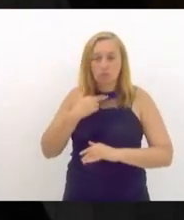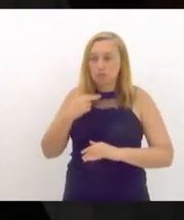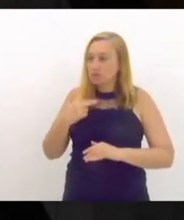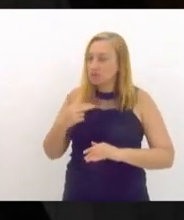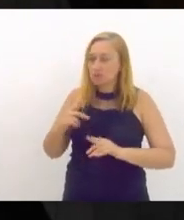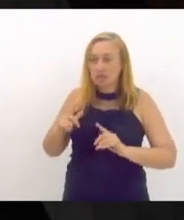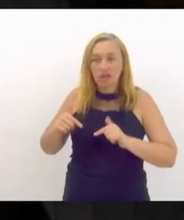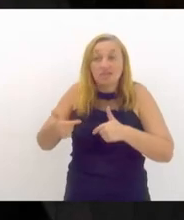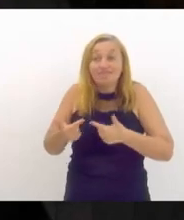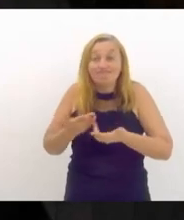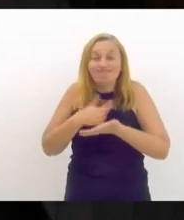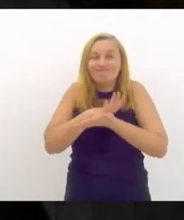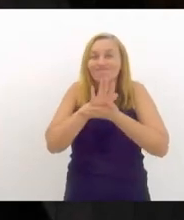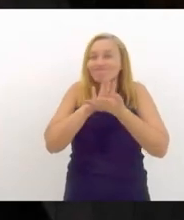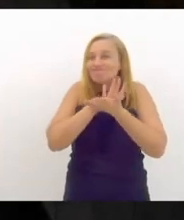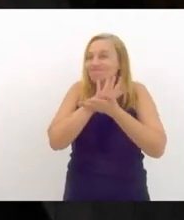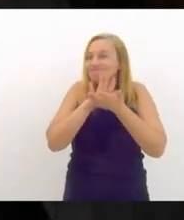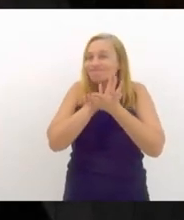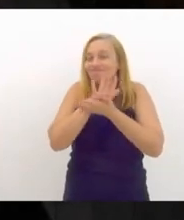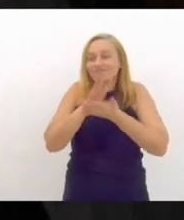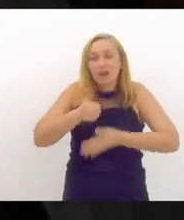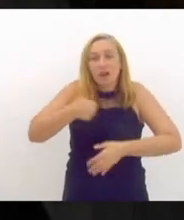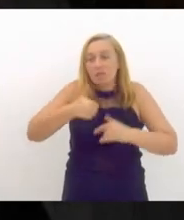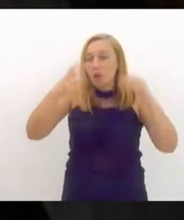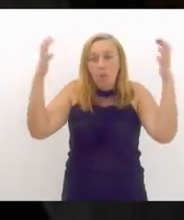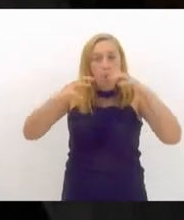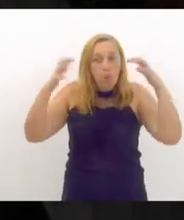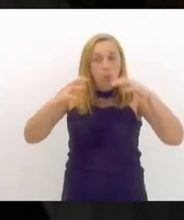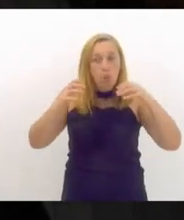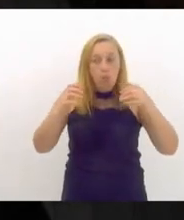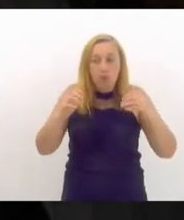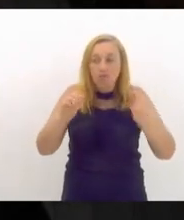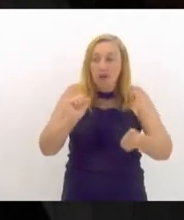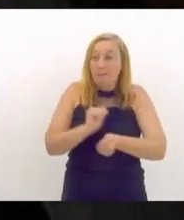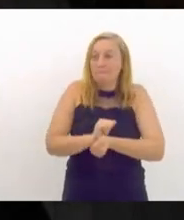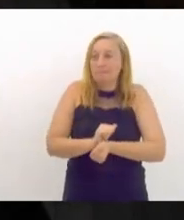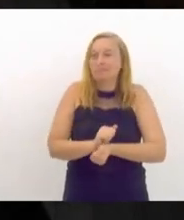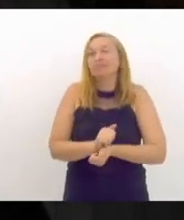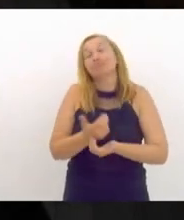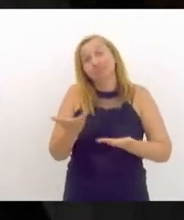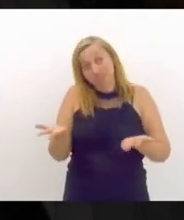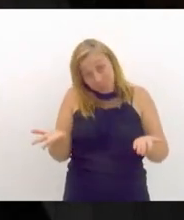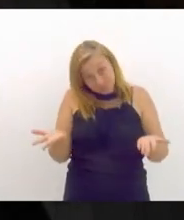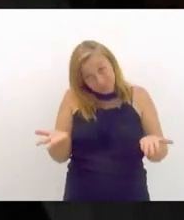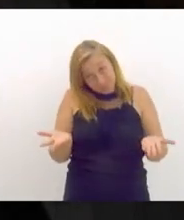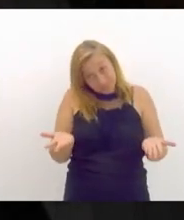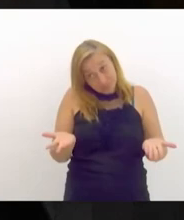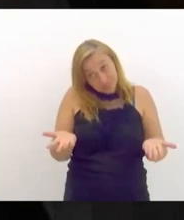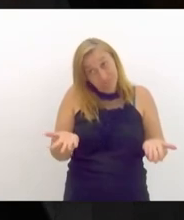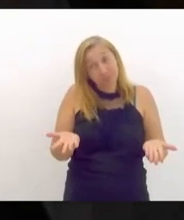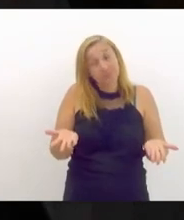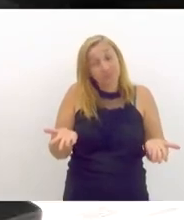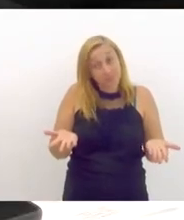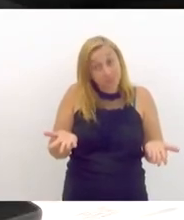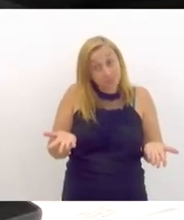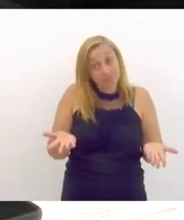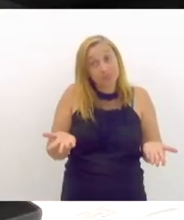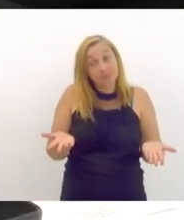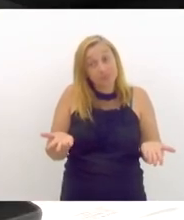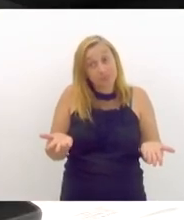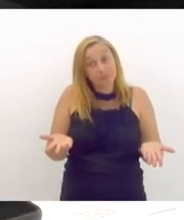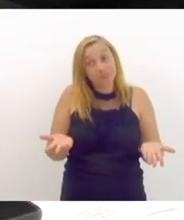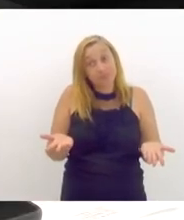defesa civil, na primeira chuva, ficava ilhada. Olha, o que dá uma